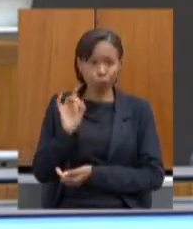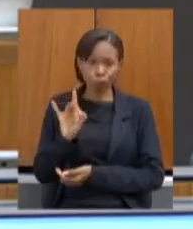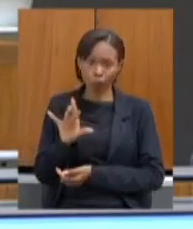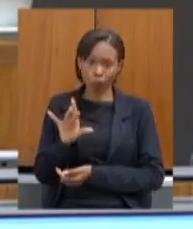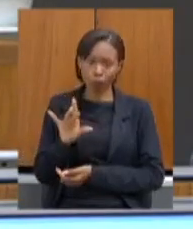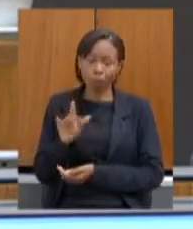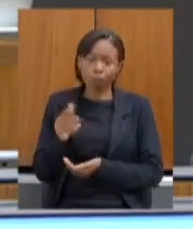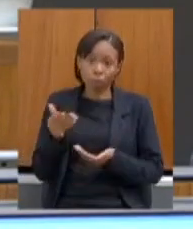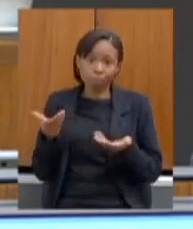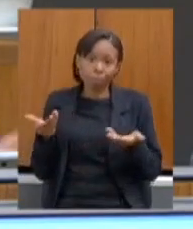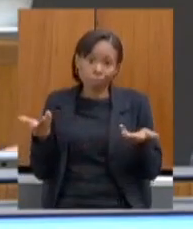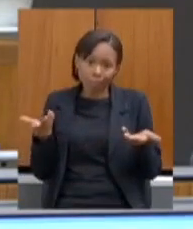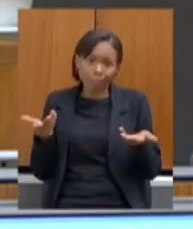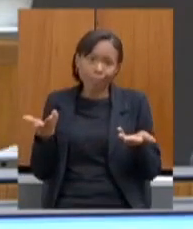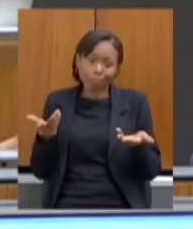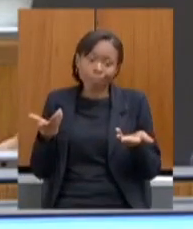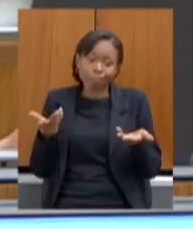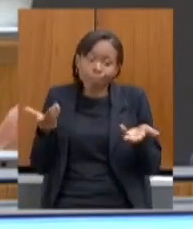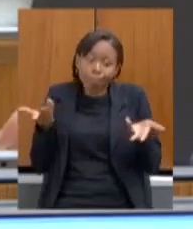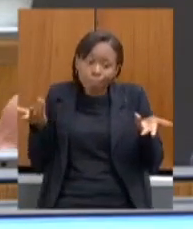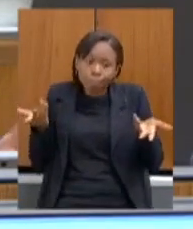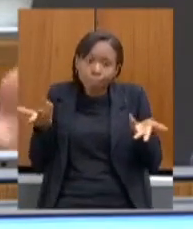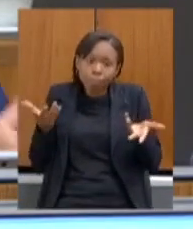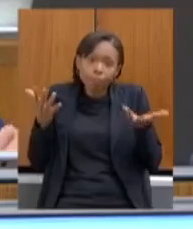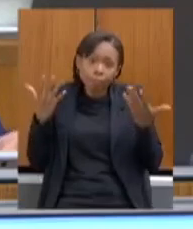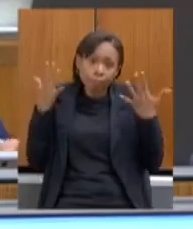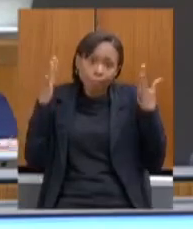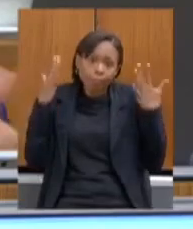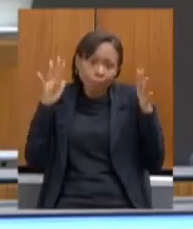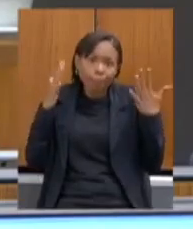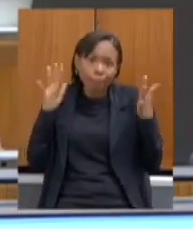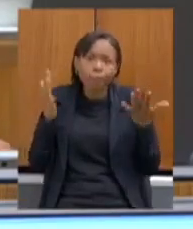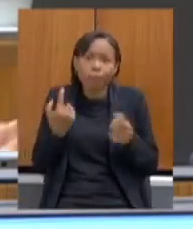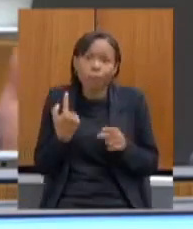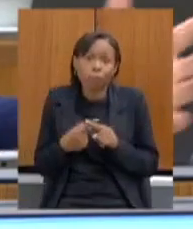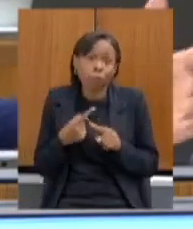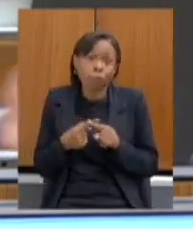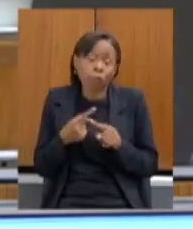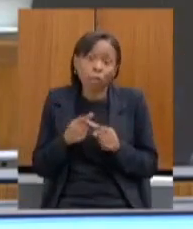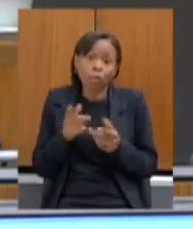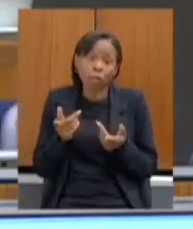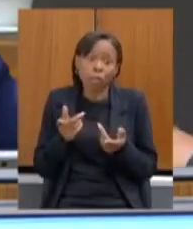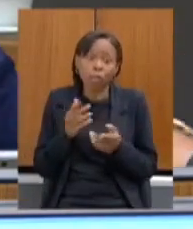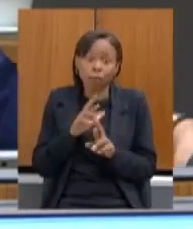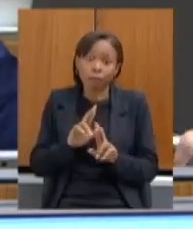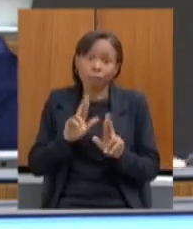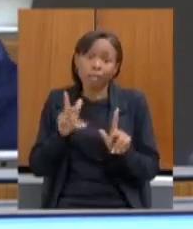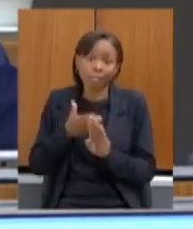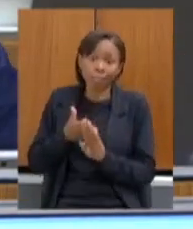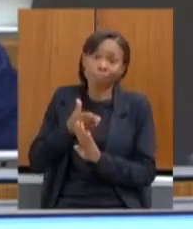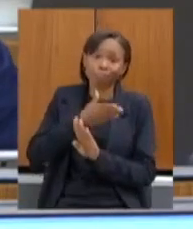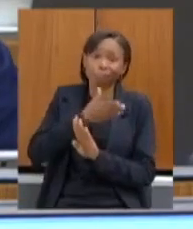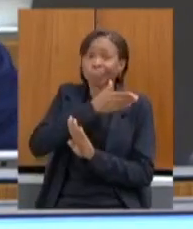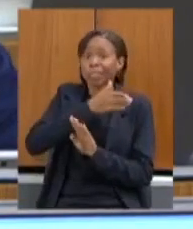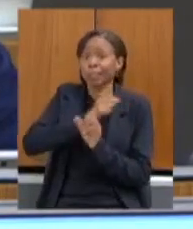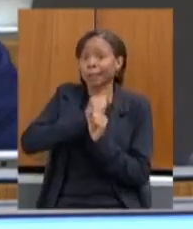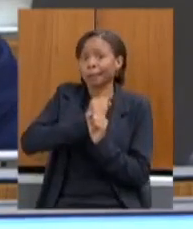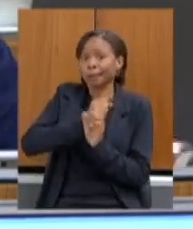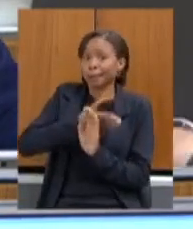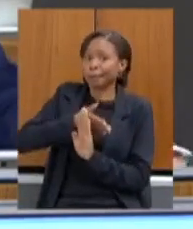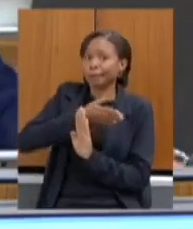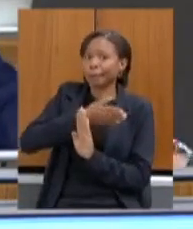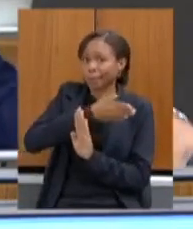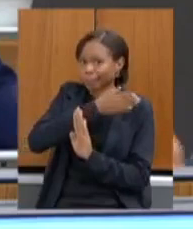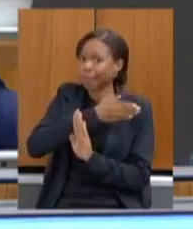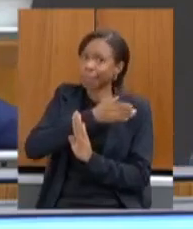é motivo de celebrar, afinal de contas, é um ponto da virada em relação ao que a gente vem acompanhando o nosso Estado nos últimos